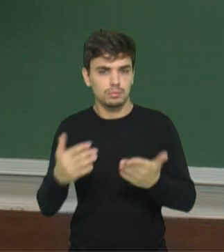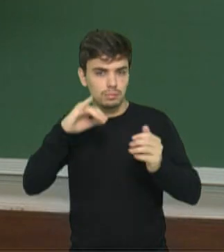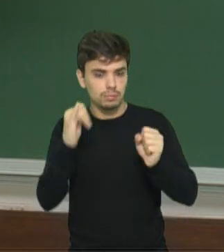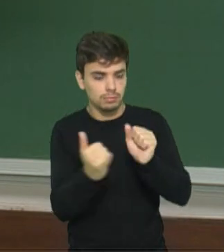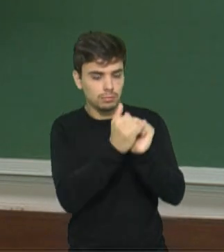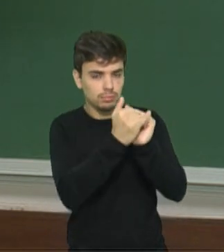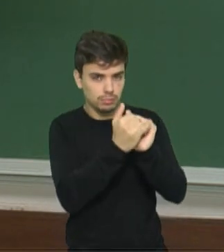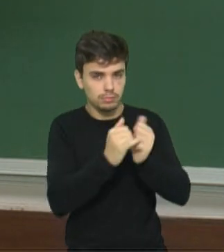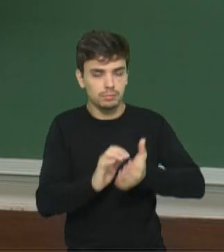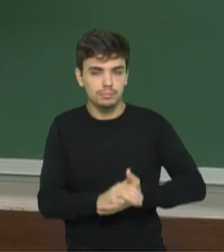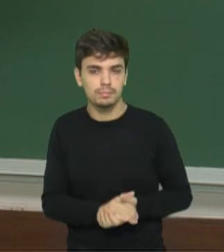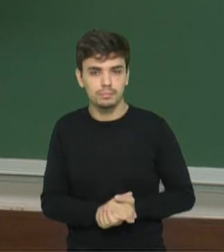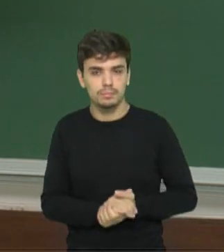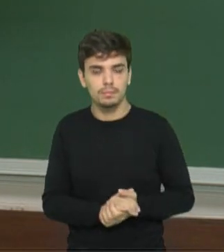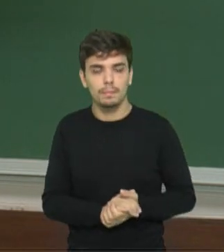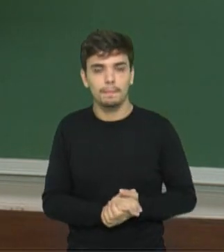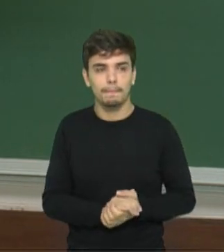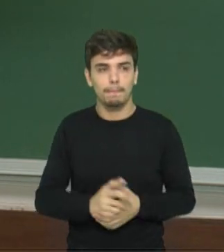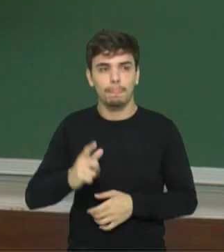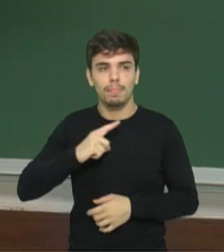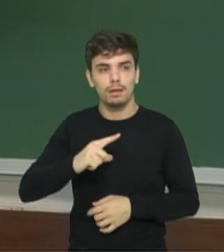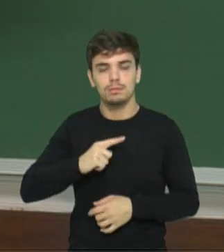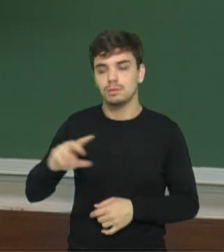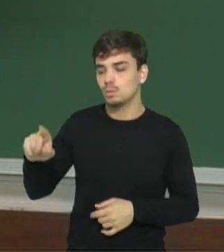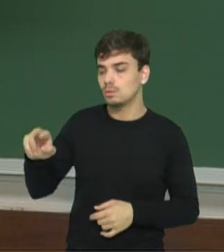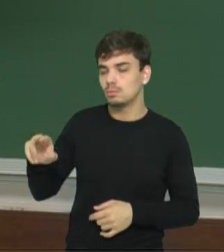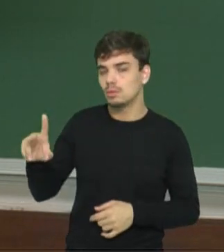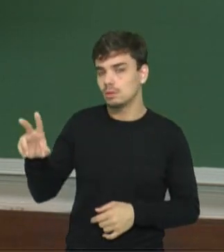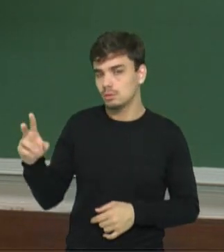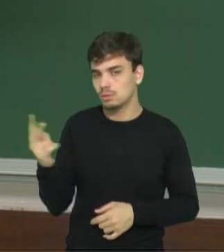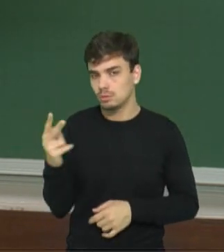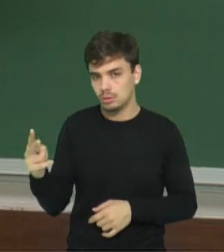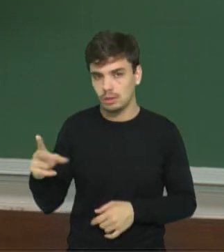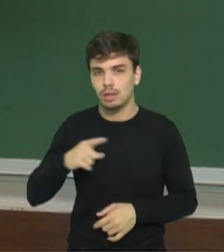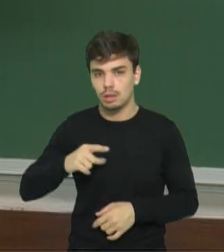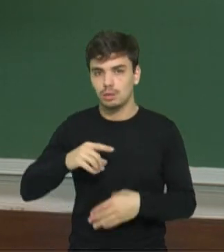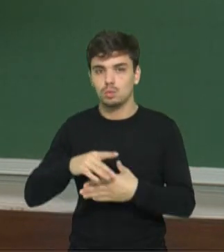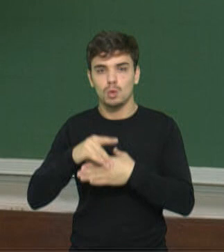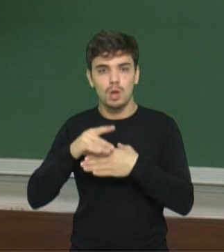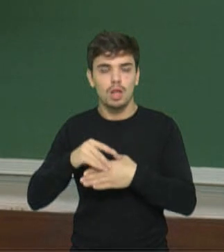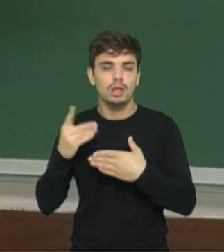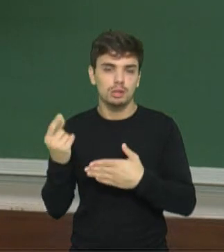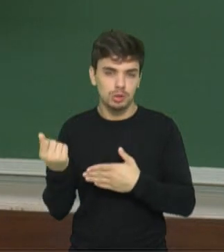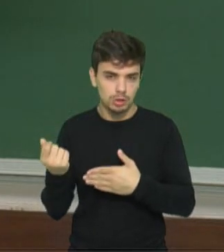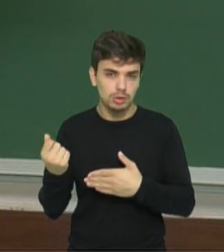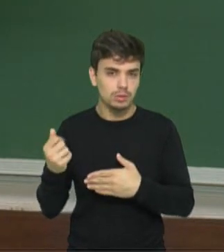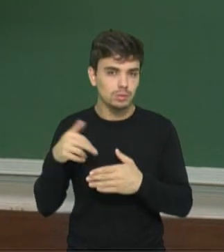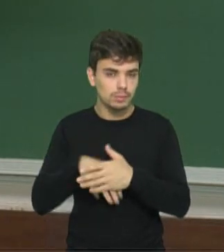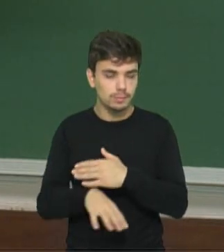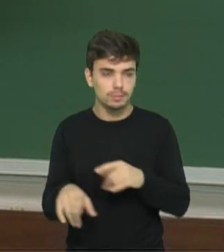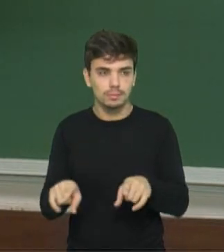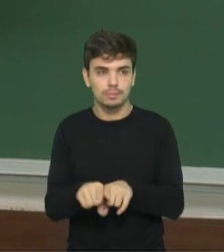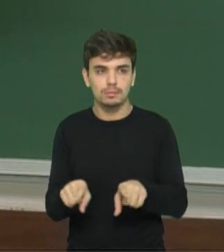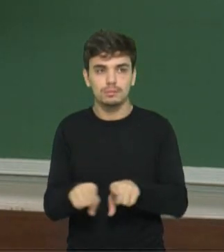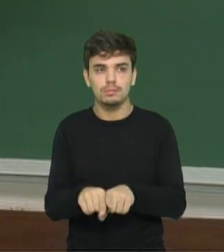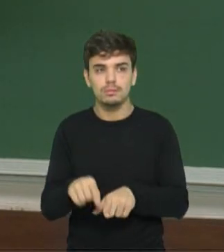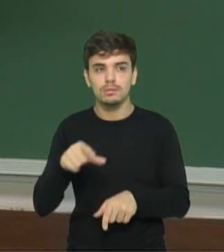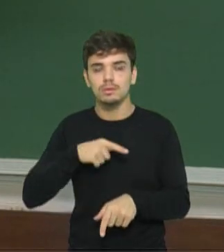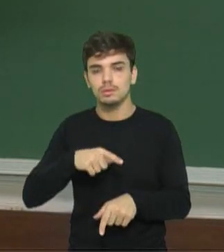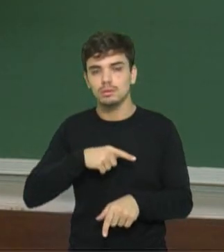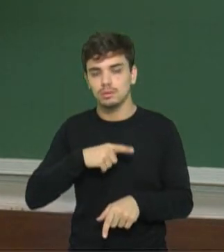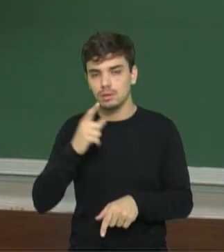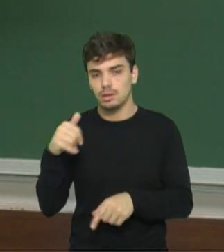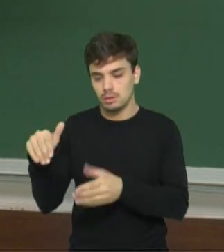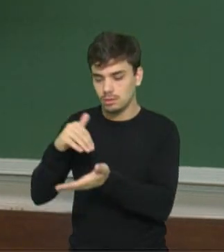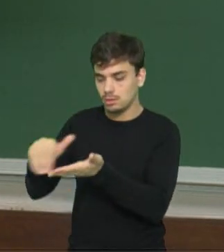em cima do Arbenz. Então aqui eu tenho o irmão Dulles com os dólares no bolso, aqui o outro irmão Dulles, um era secretário de Estado dos